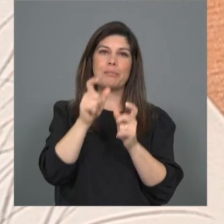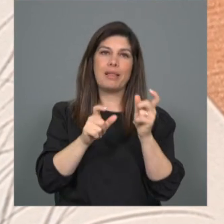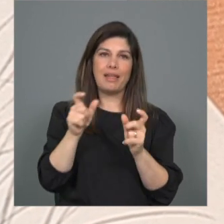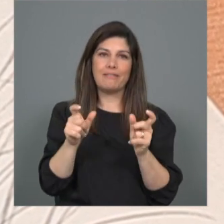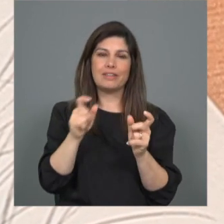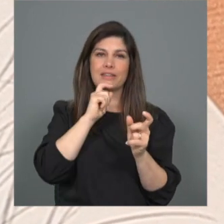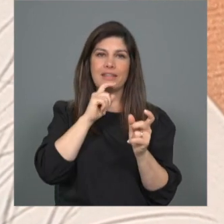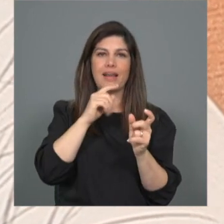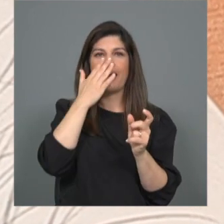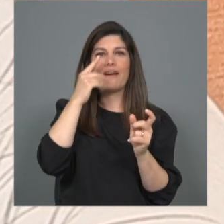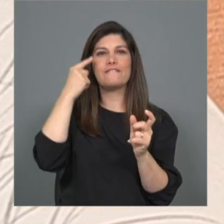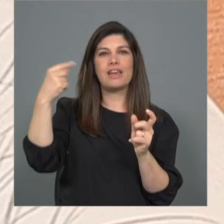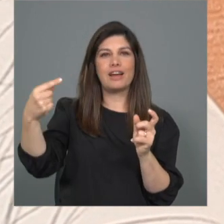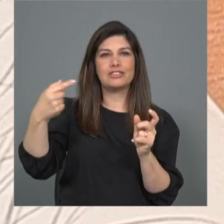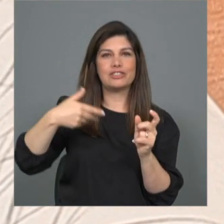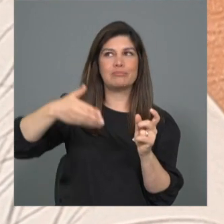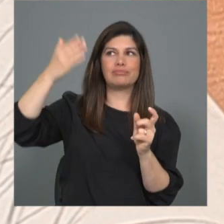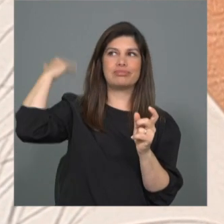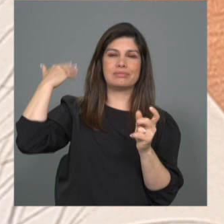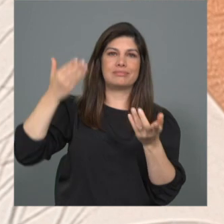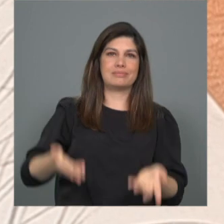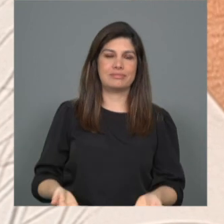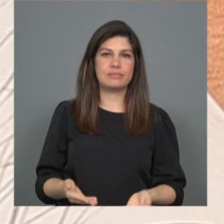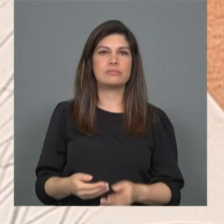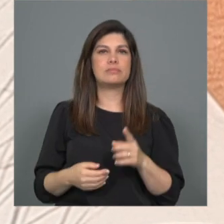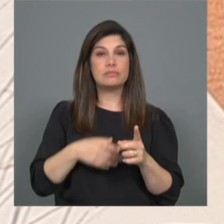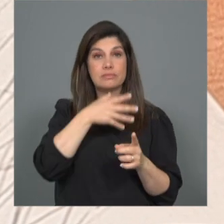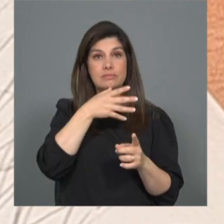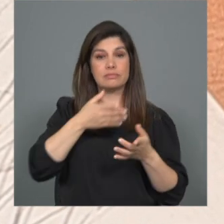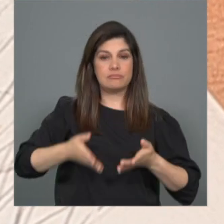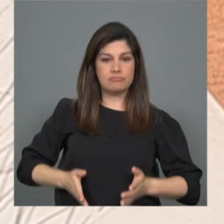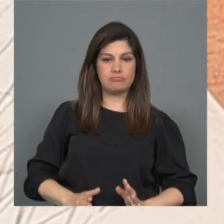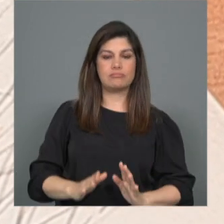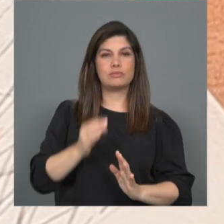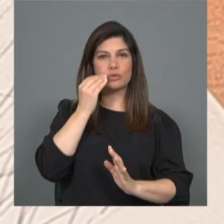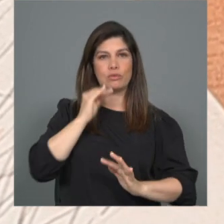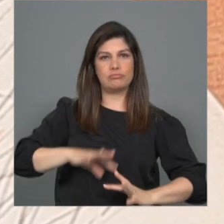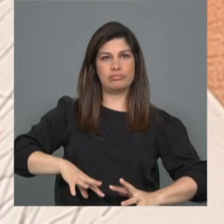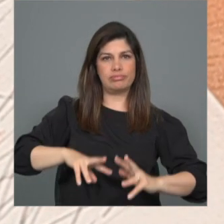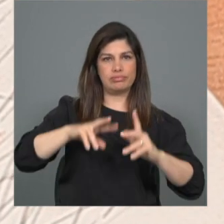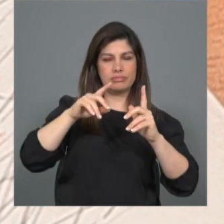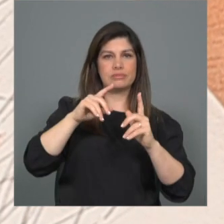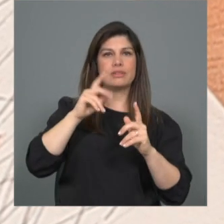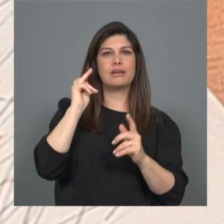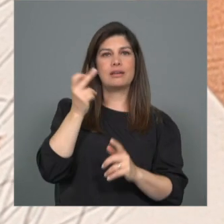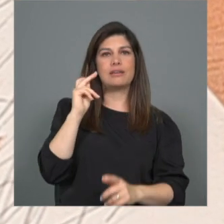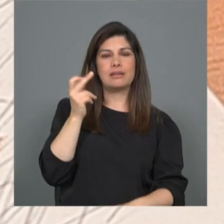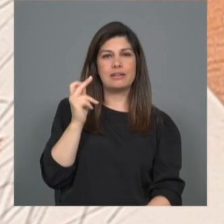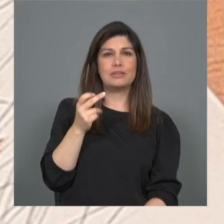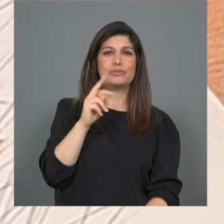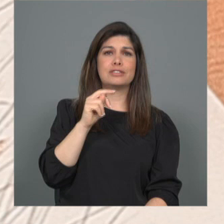espaço. É o relato do seu nascimento, da sua evolução e das suas muitas formas ao longo de mais de 30